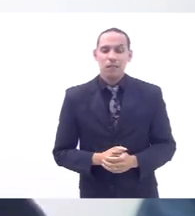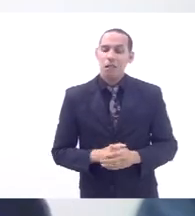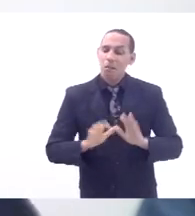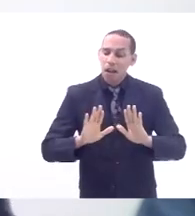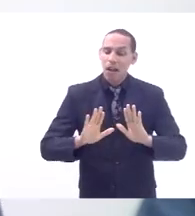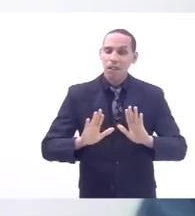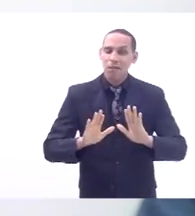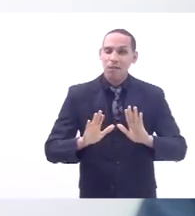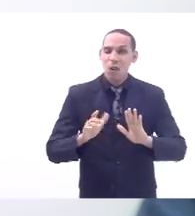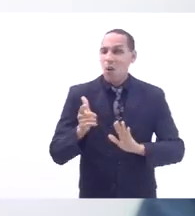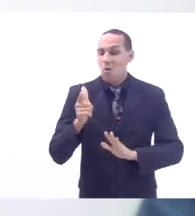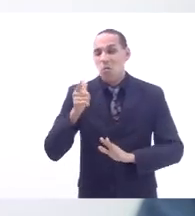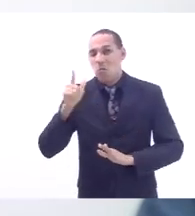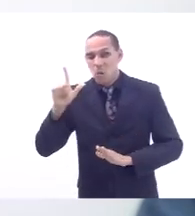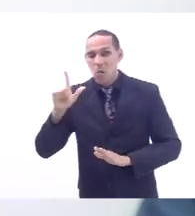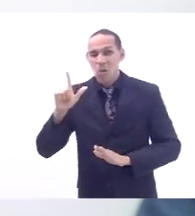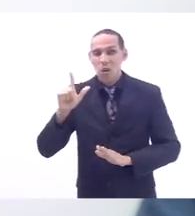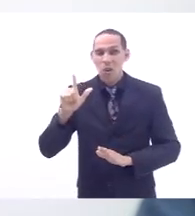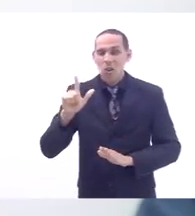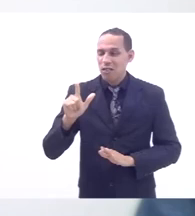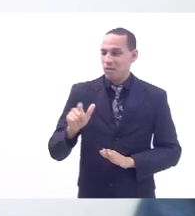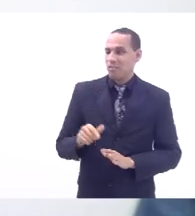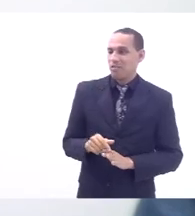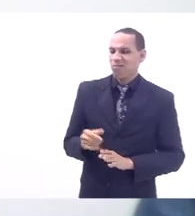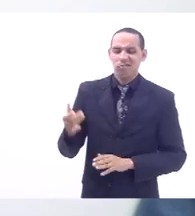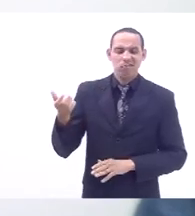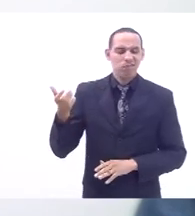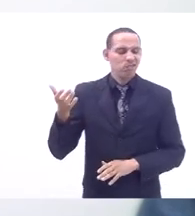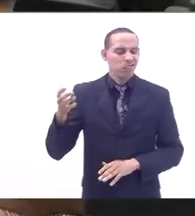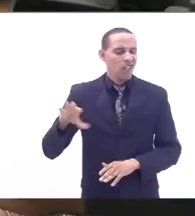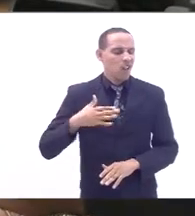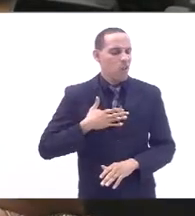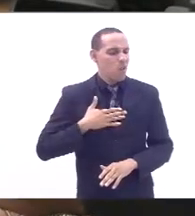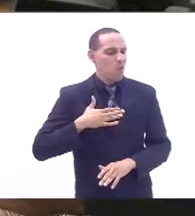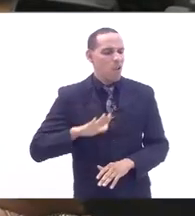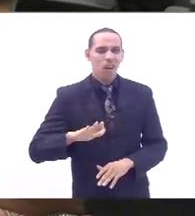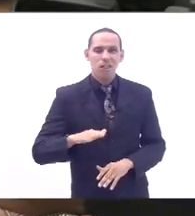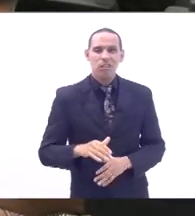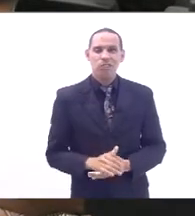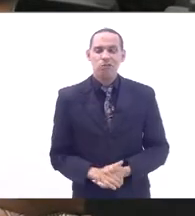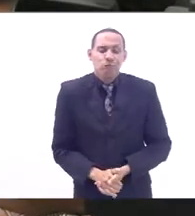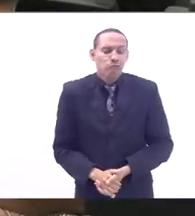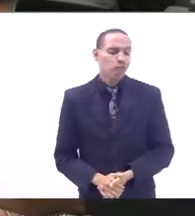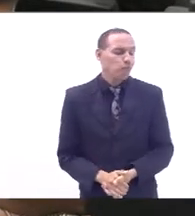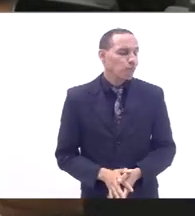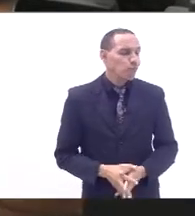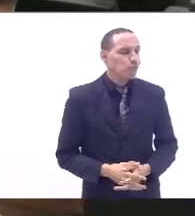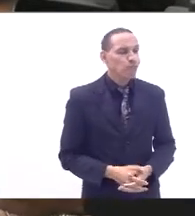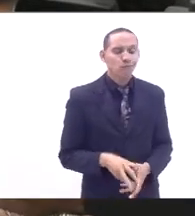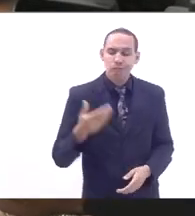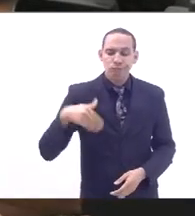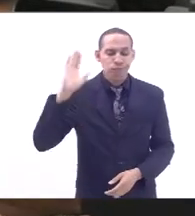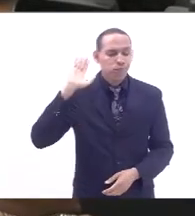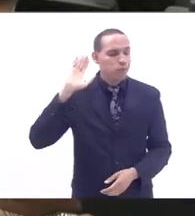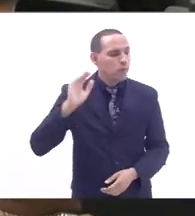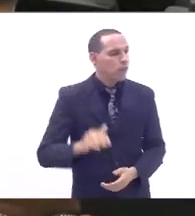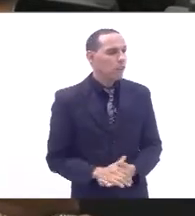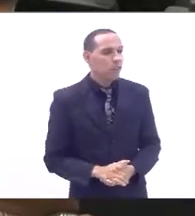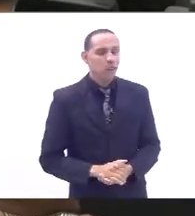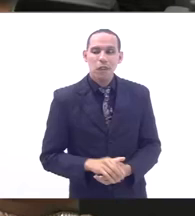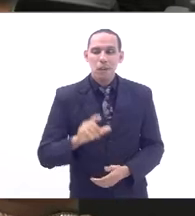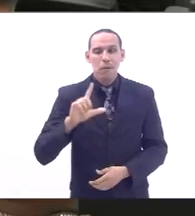Mas pessoa que não quer usar o que ele falou ou que não gostou, só vai fazer assim. Vai lá. Quando